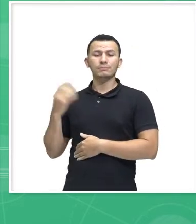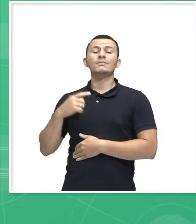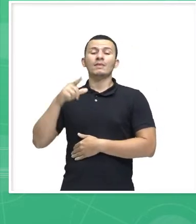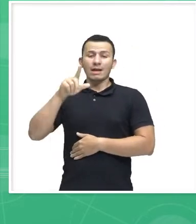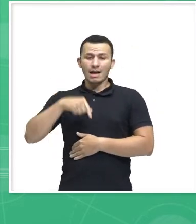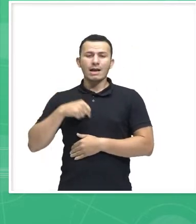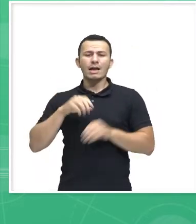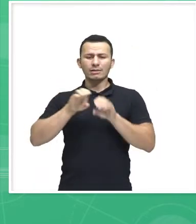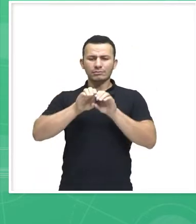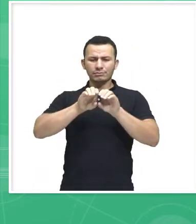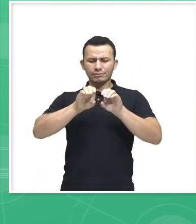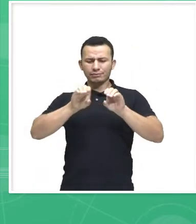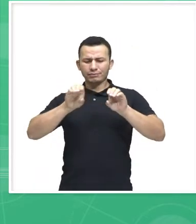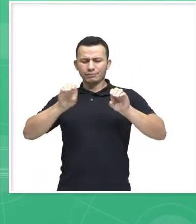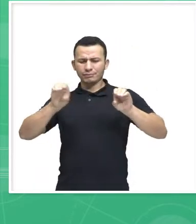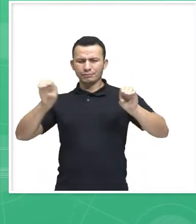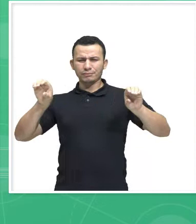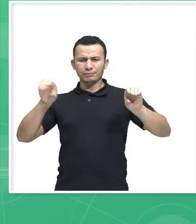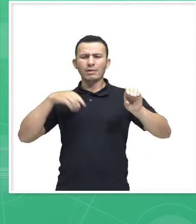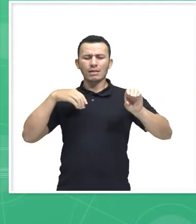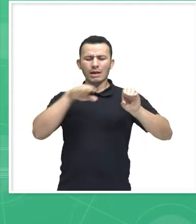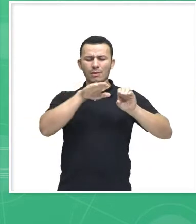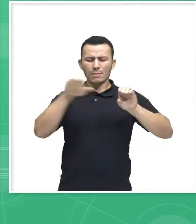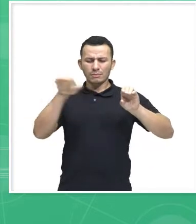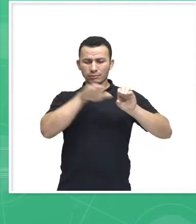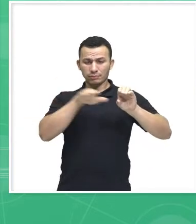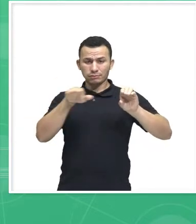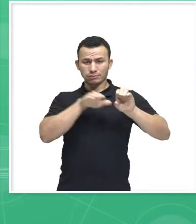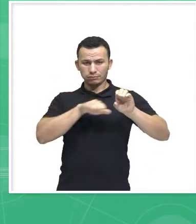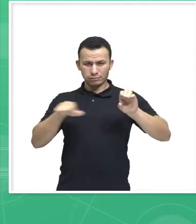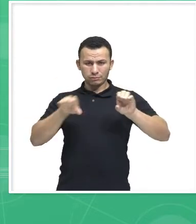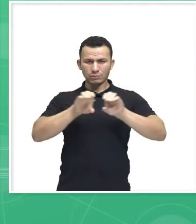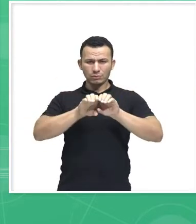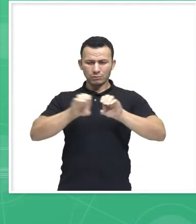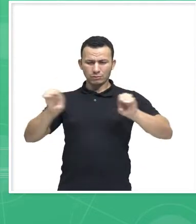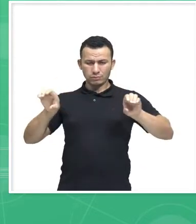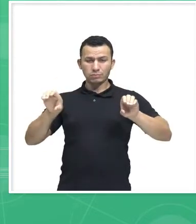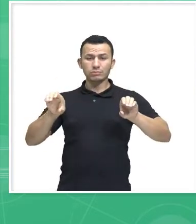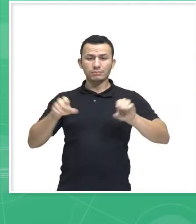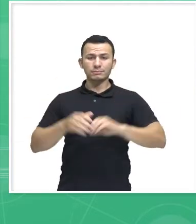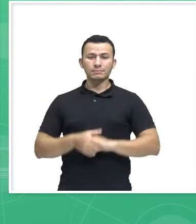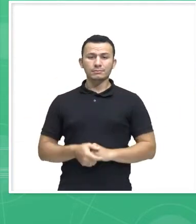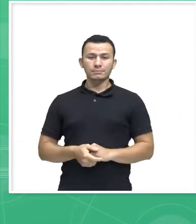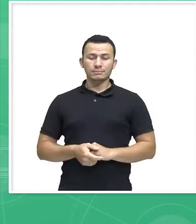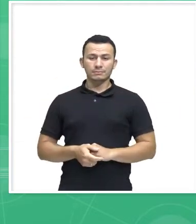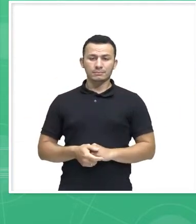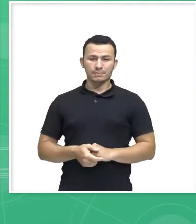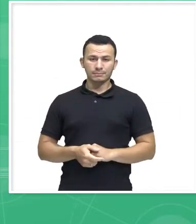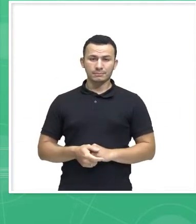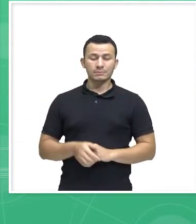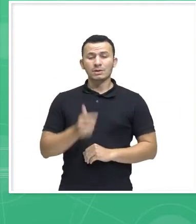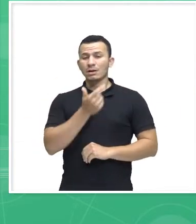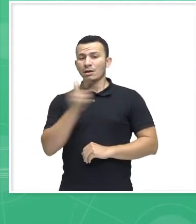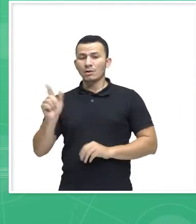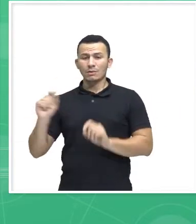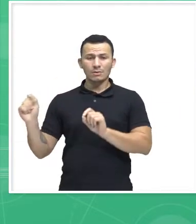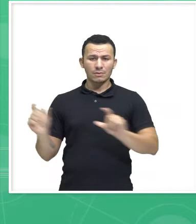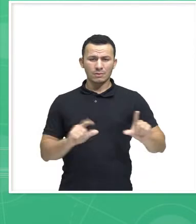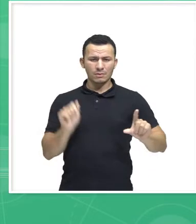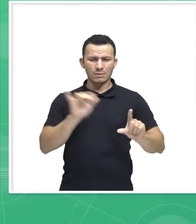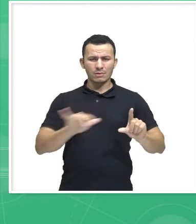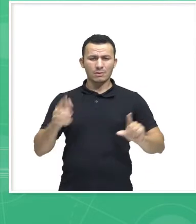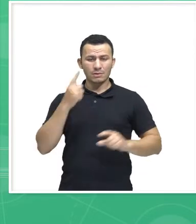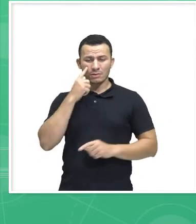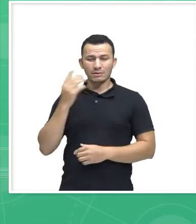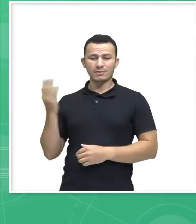todo esse tubo aqui que a gente ta observando né e é esse bastão cilíndrico aí que nós estamos indo na próxima imagem nós temos